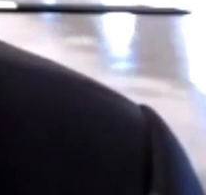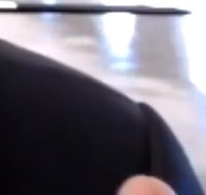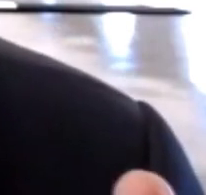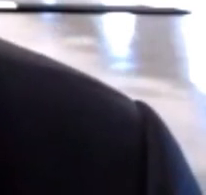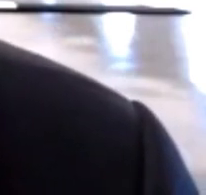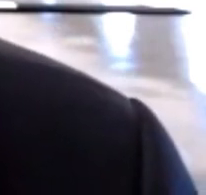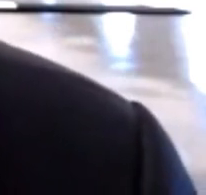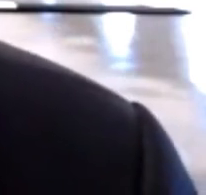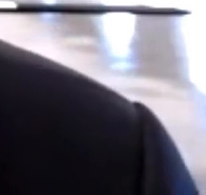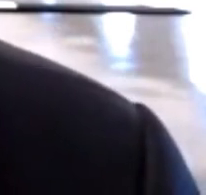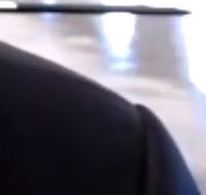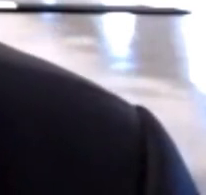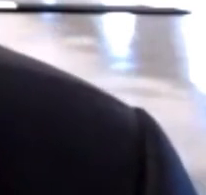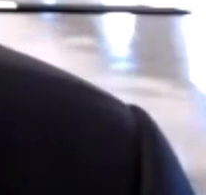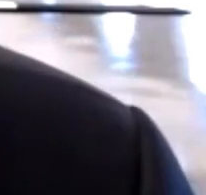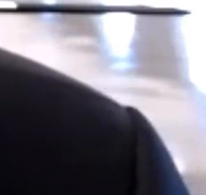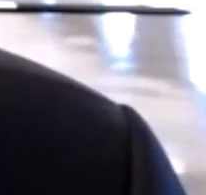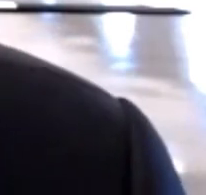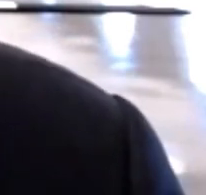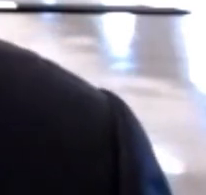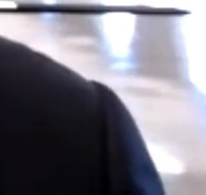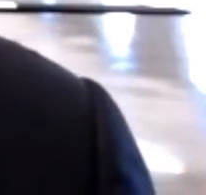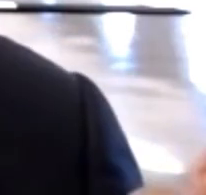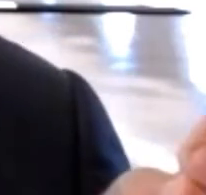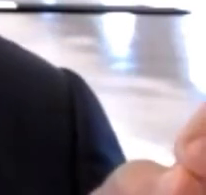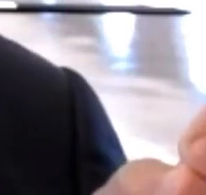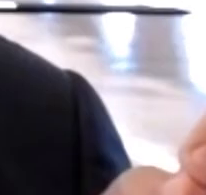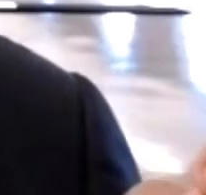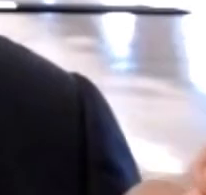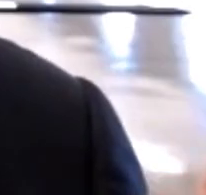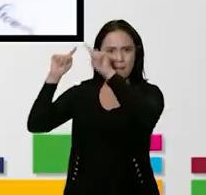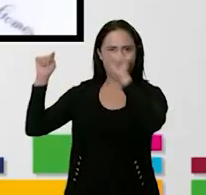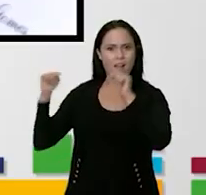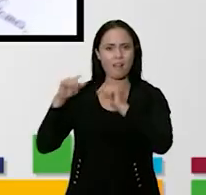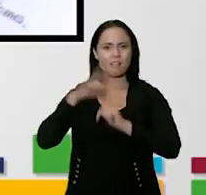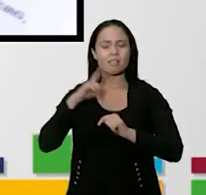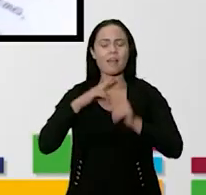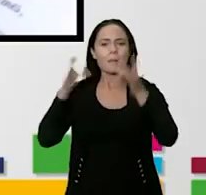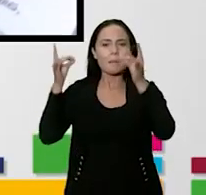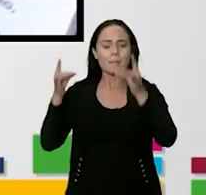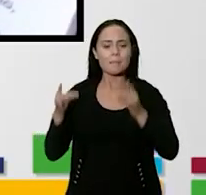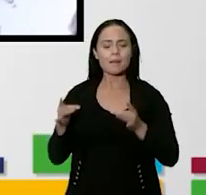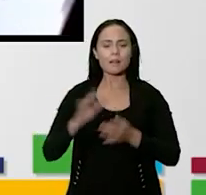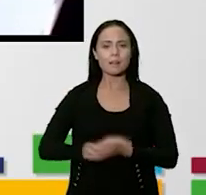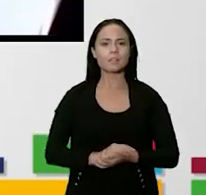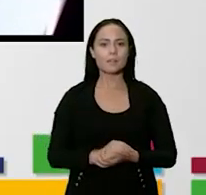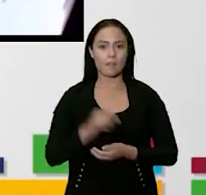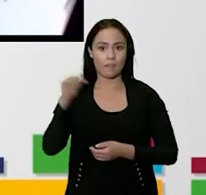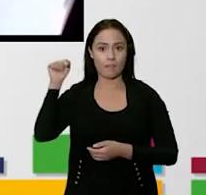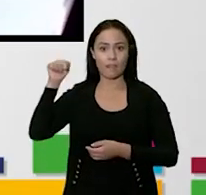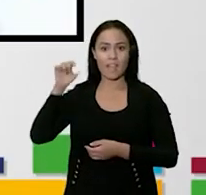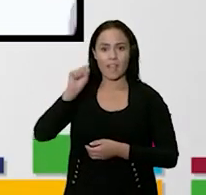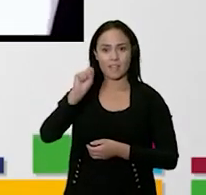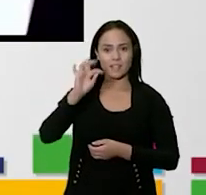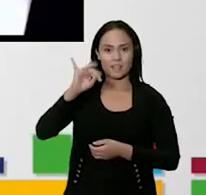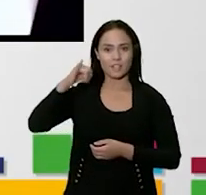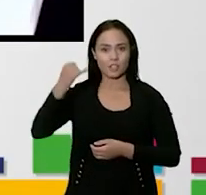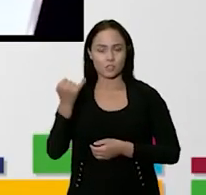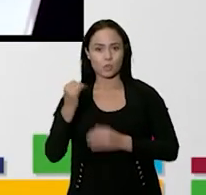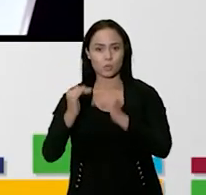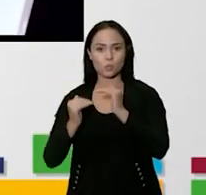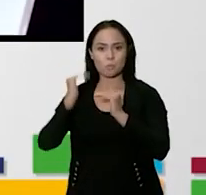dia mais patente para os tribunais do Brasil e do mundo. O ministro Humberto Martins fez ainda uma homenagem